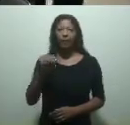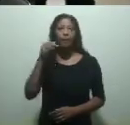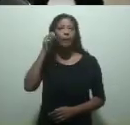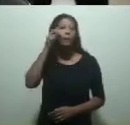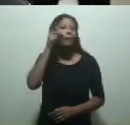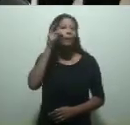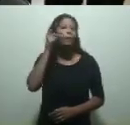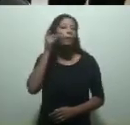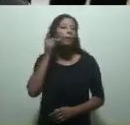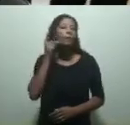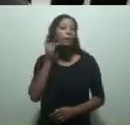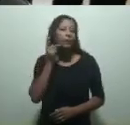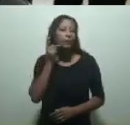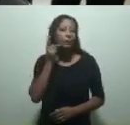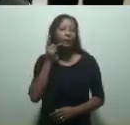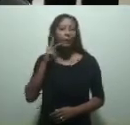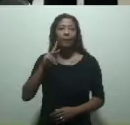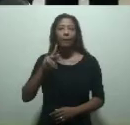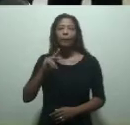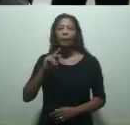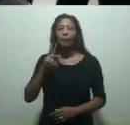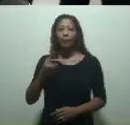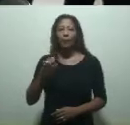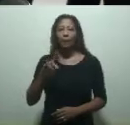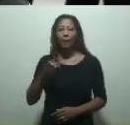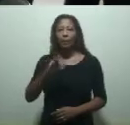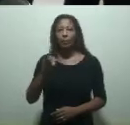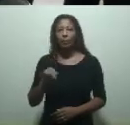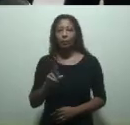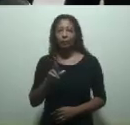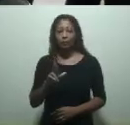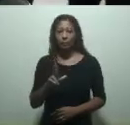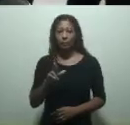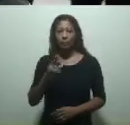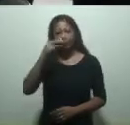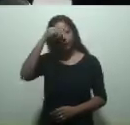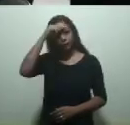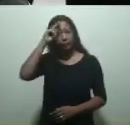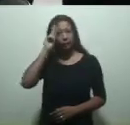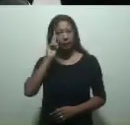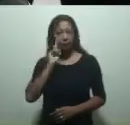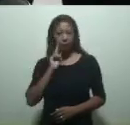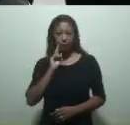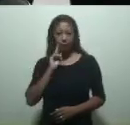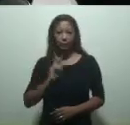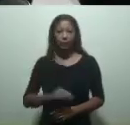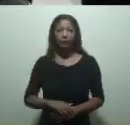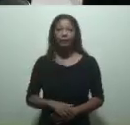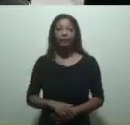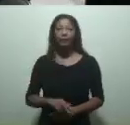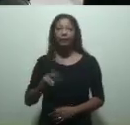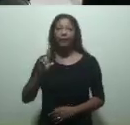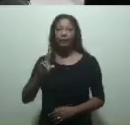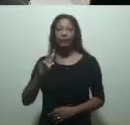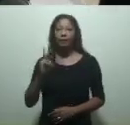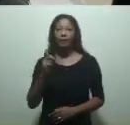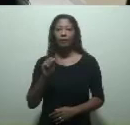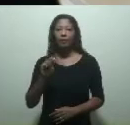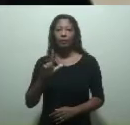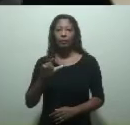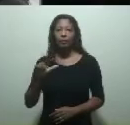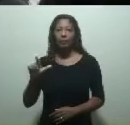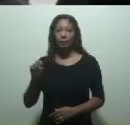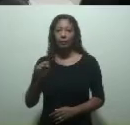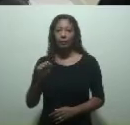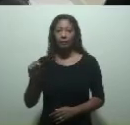Manuel Diniz, Paulo Barbosa da Silva Júnior, Raimunda Nilda da Silva Cruz e Ralessa Cleidiane